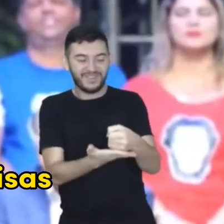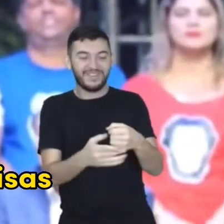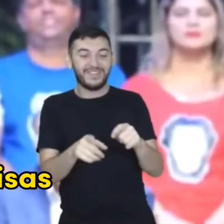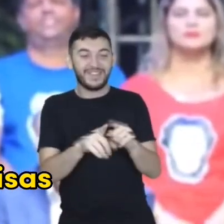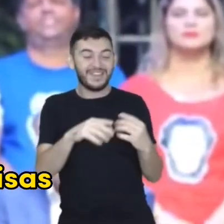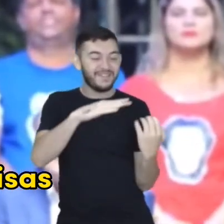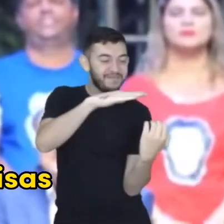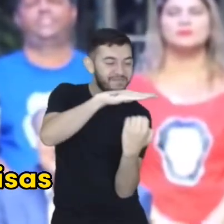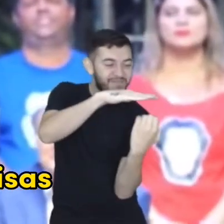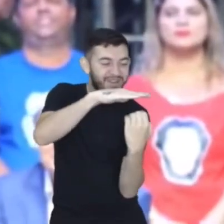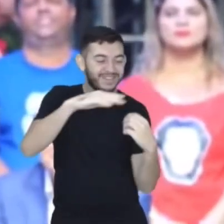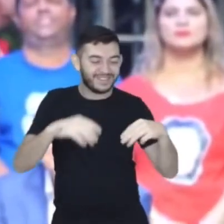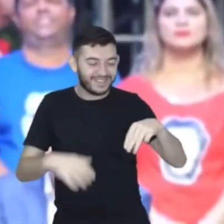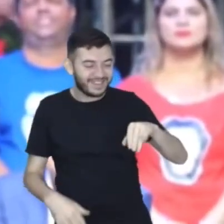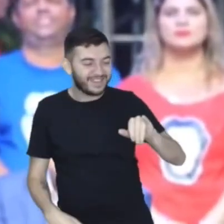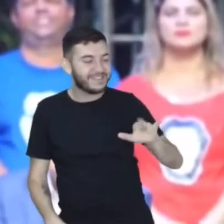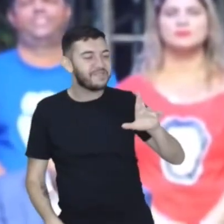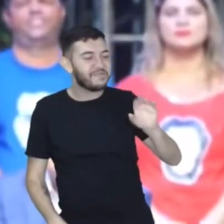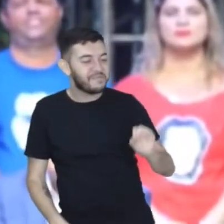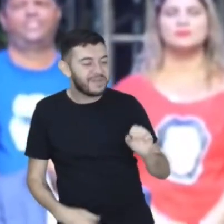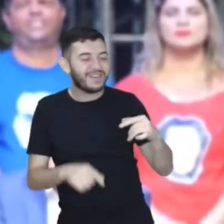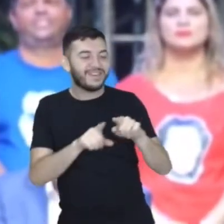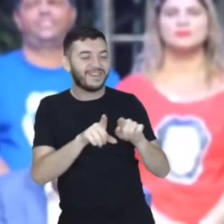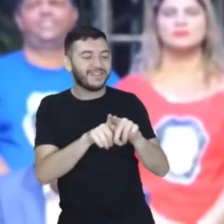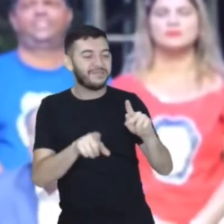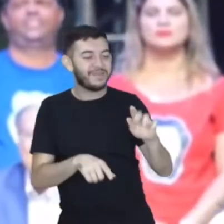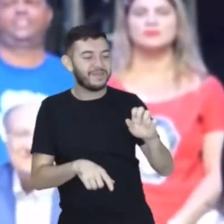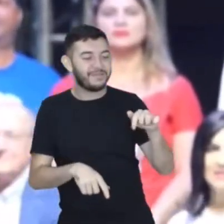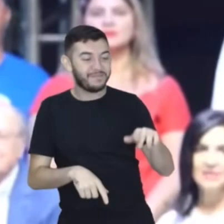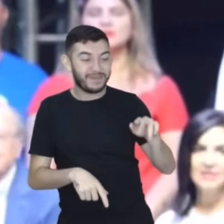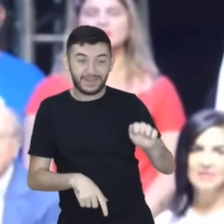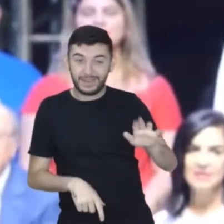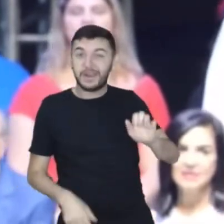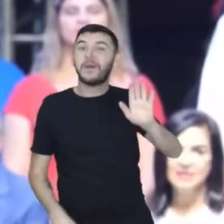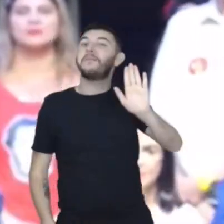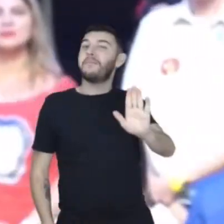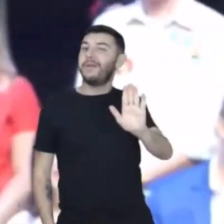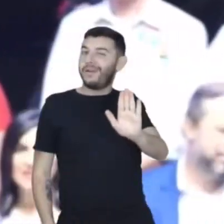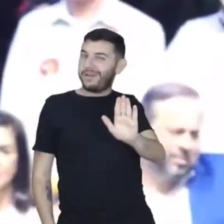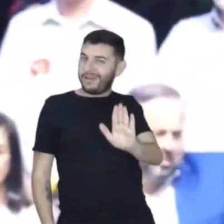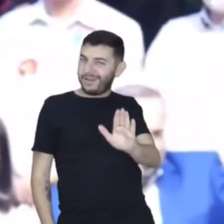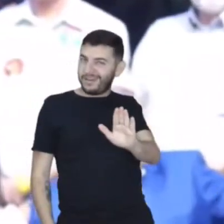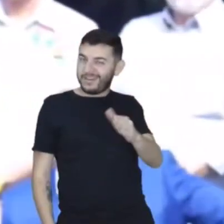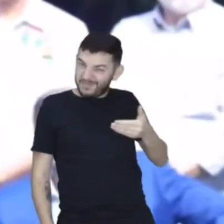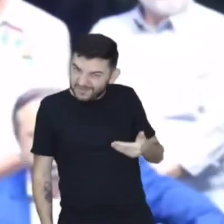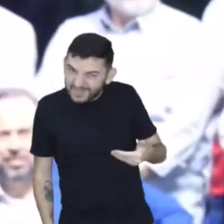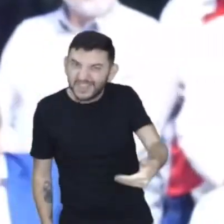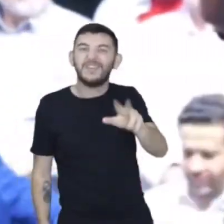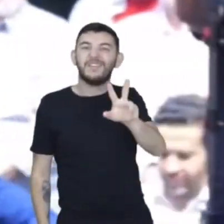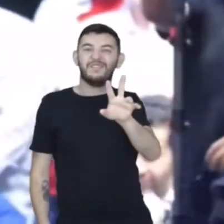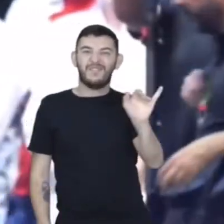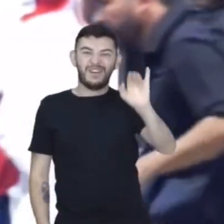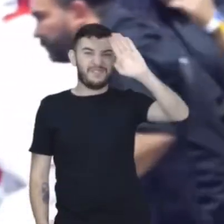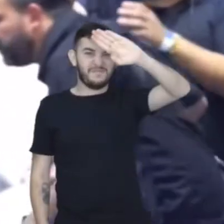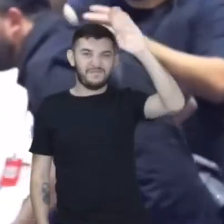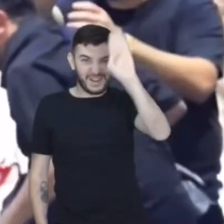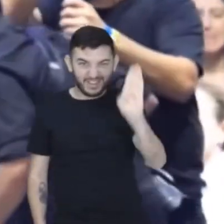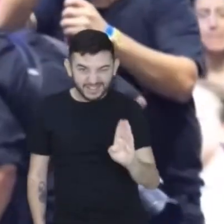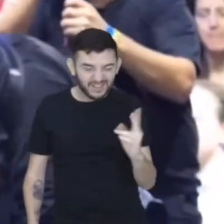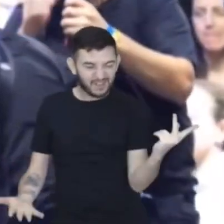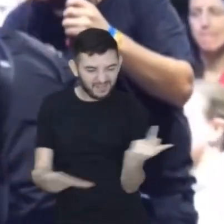porque mais coisa vai acontecer nesse país porque a gente tá cansado